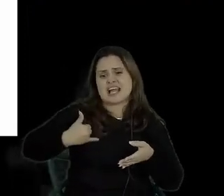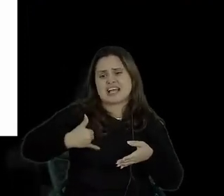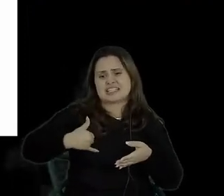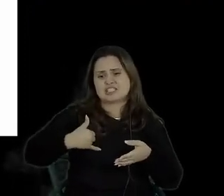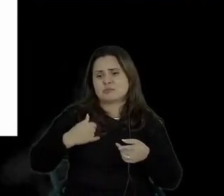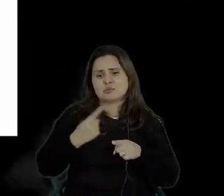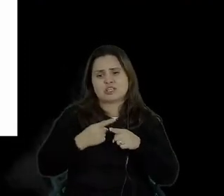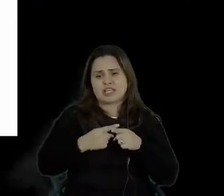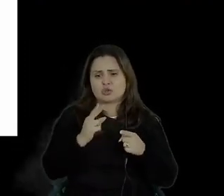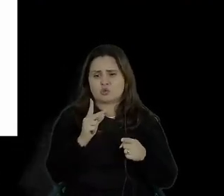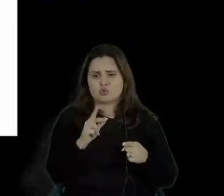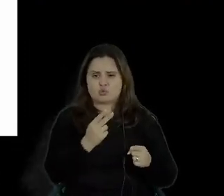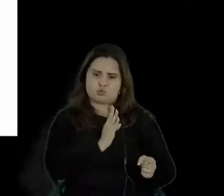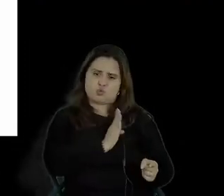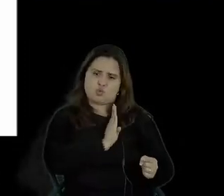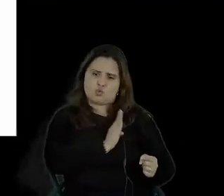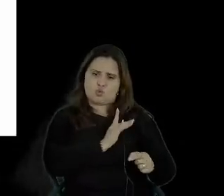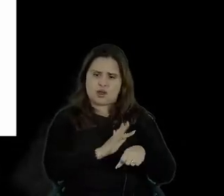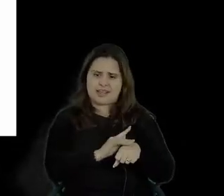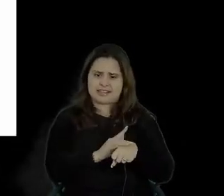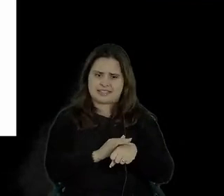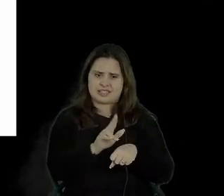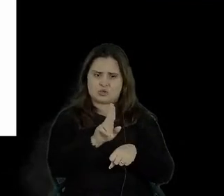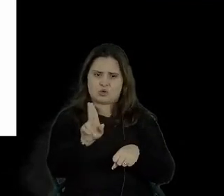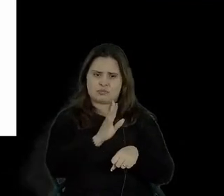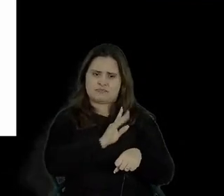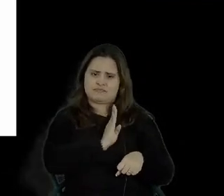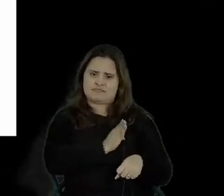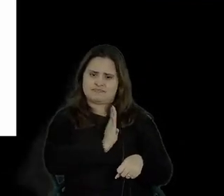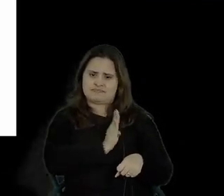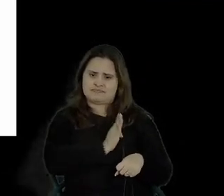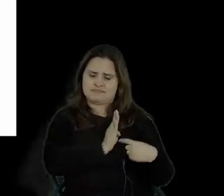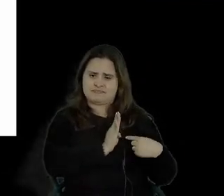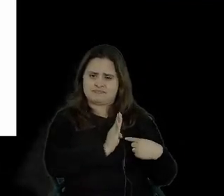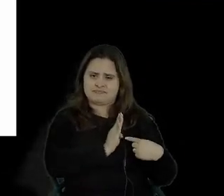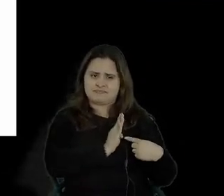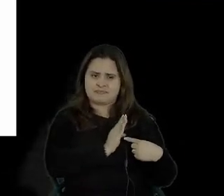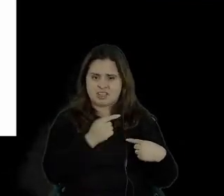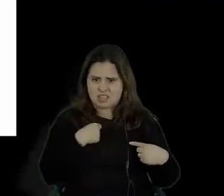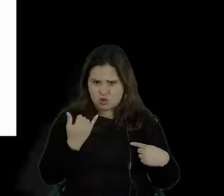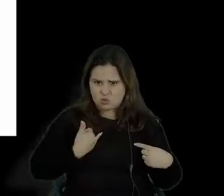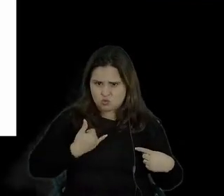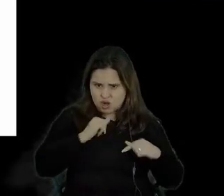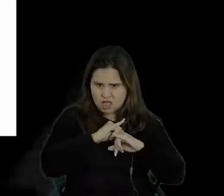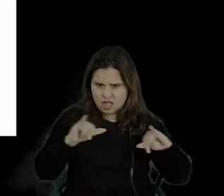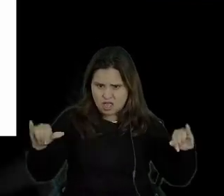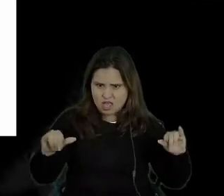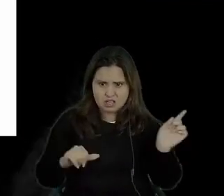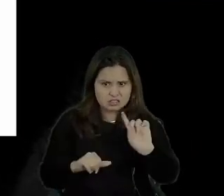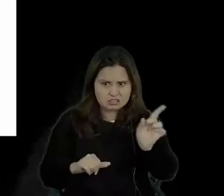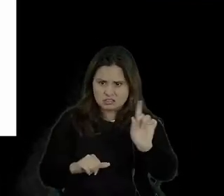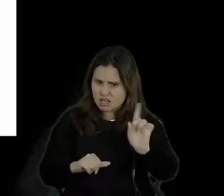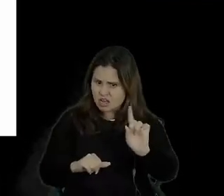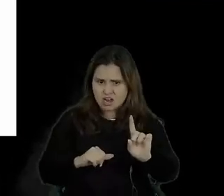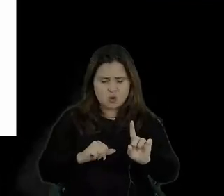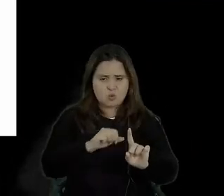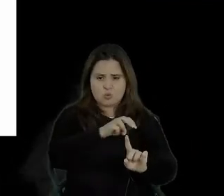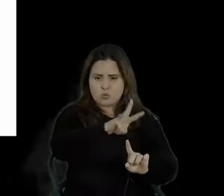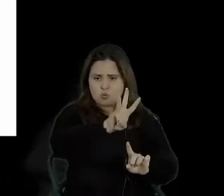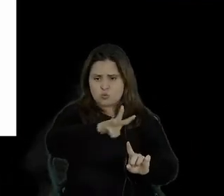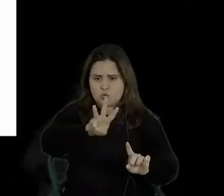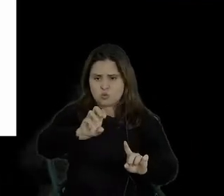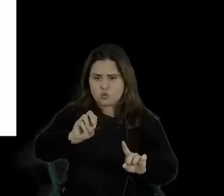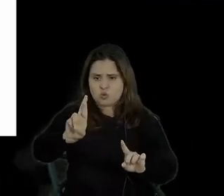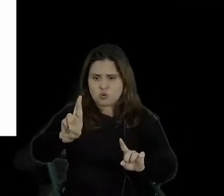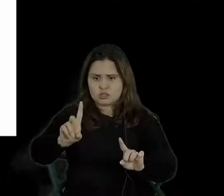complexas. 410 mil crianças. E quem falou isso não fui eu, foi o World Health Organization. Uma